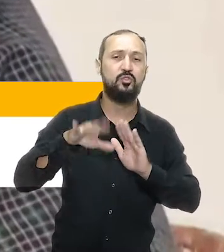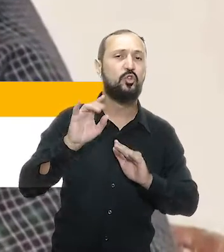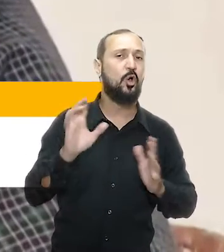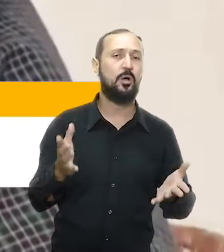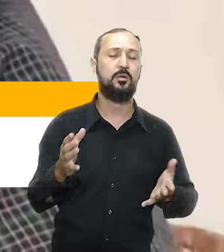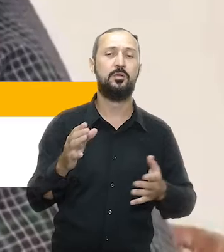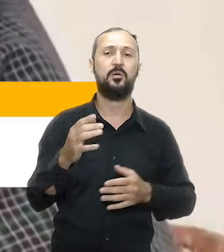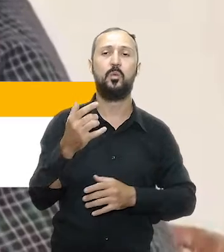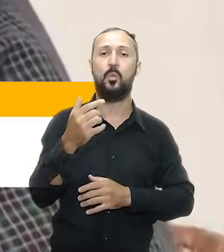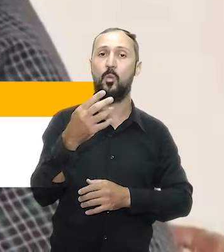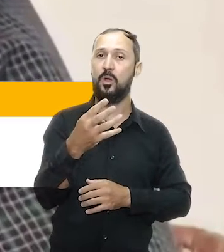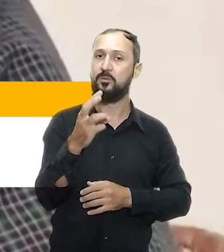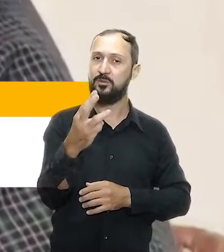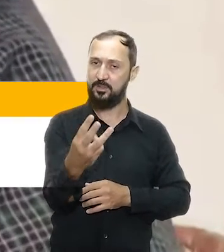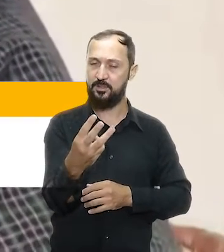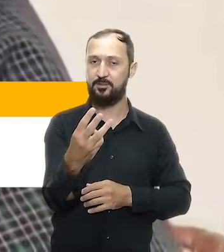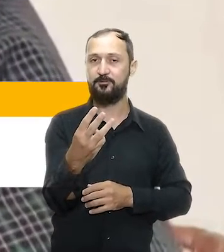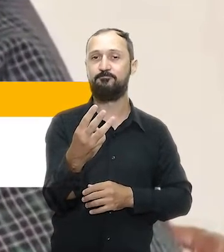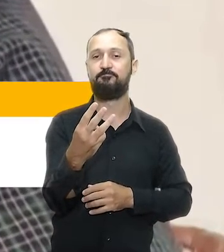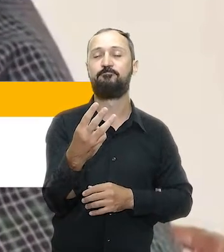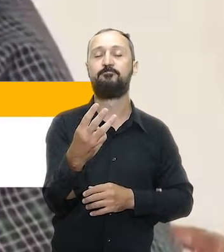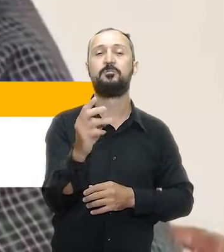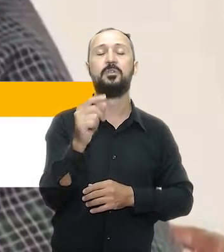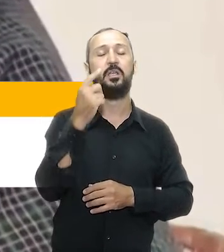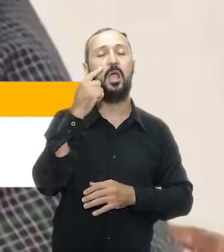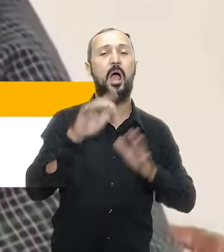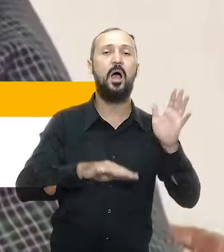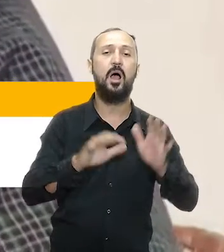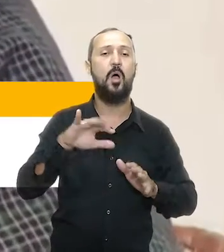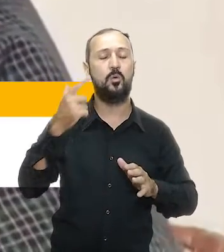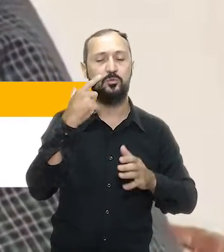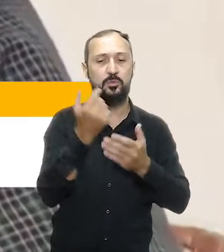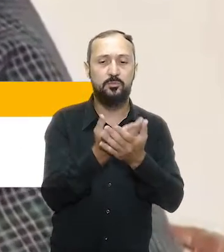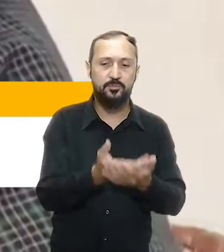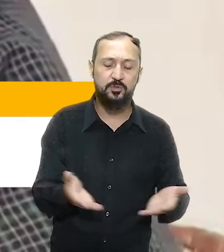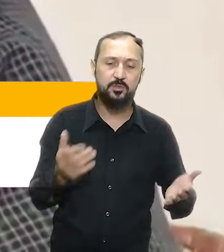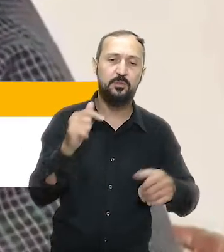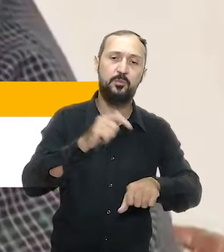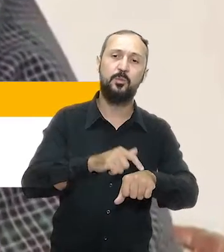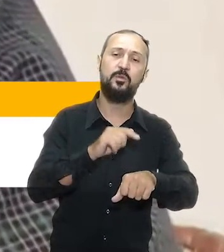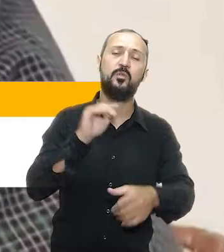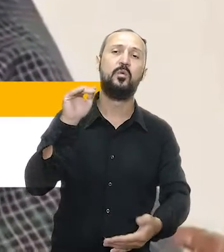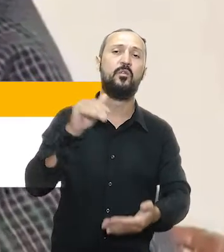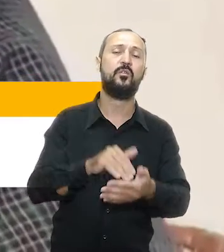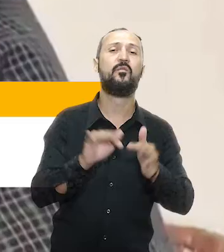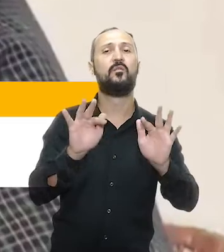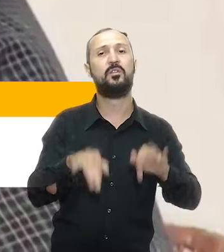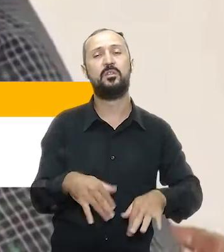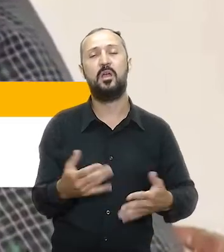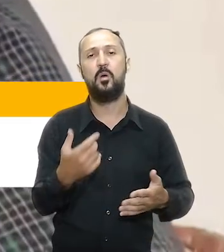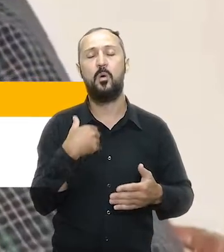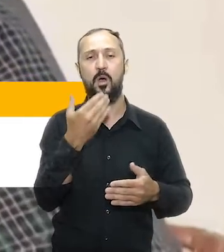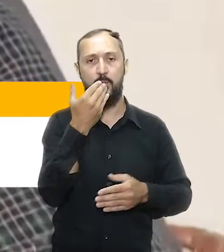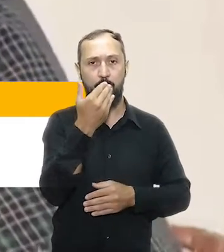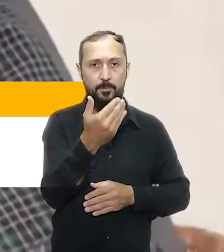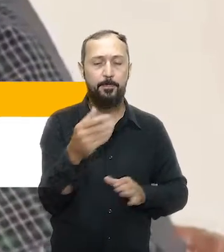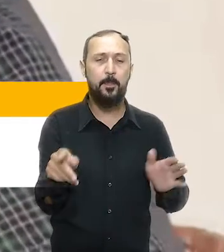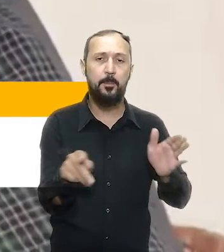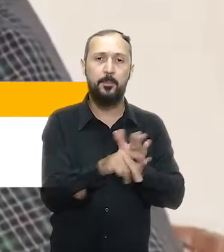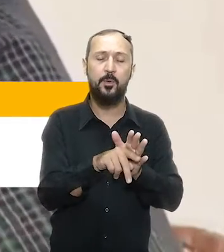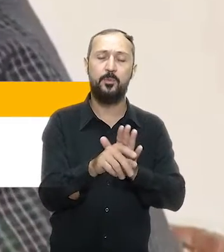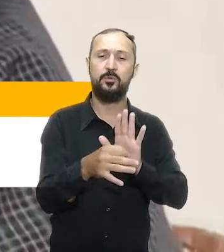decretos legislativos, e somente 43 projetos que, por ocasião de distribuição final ou